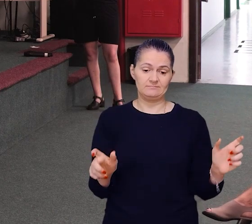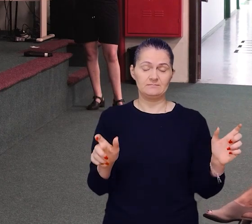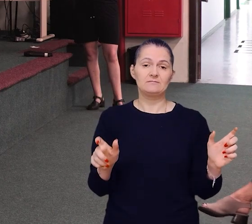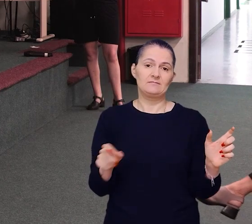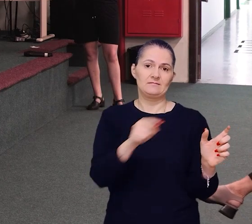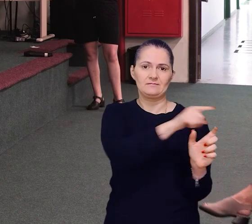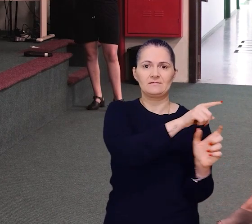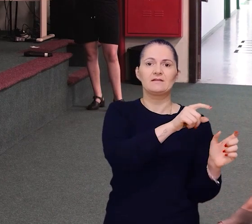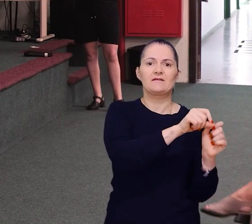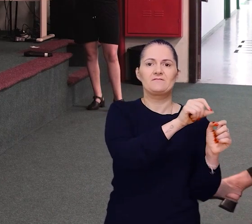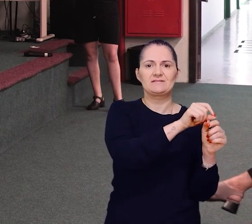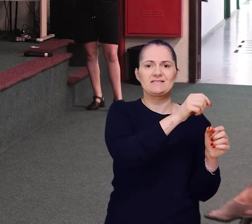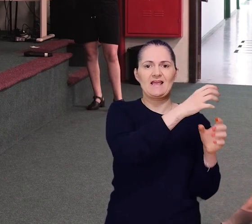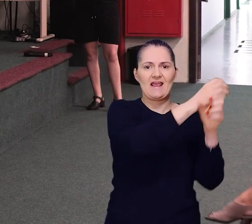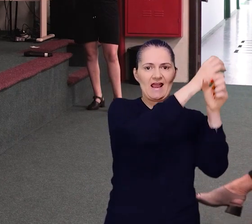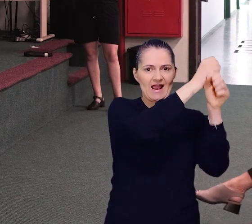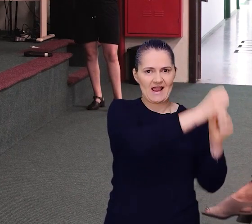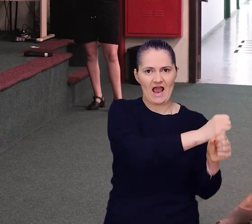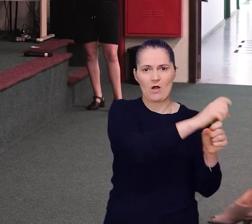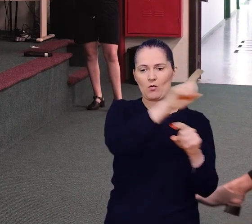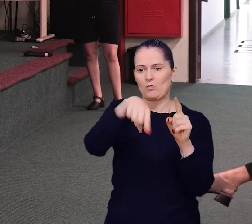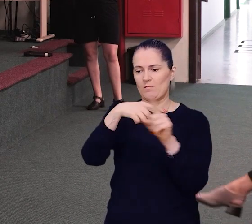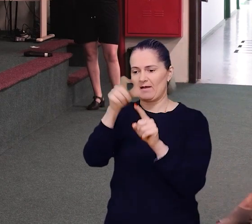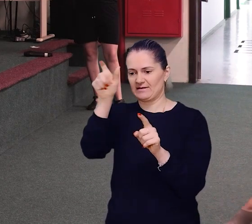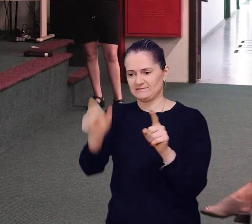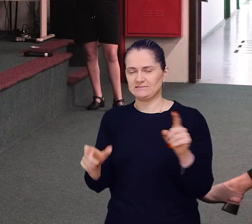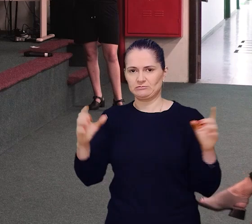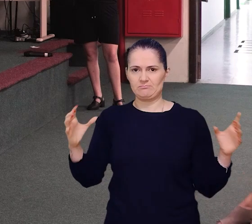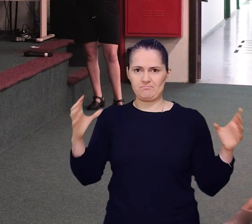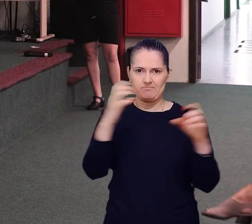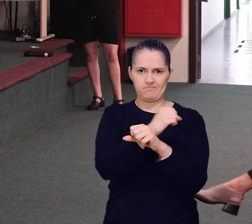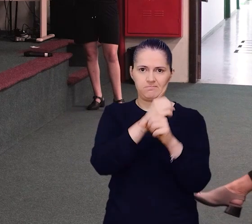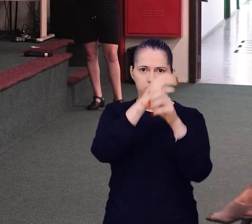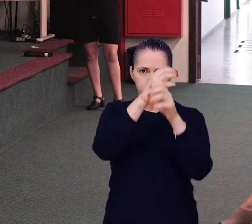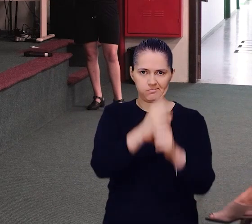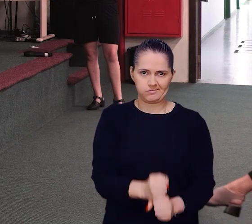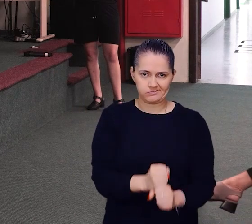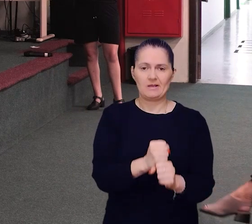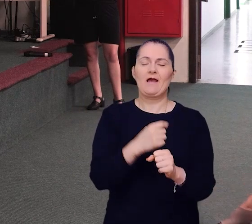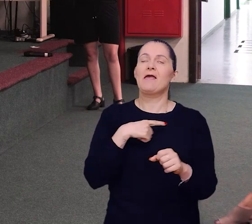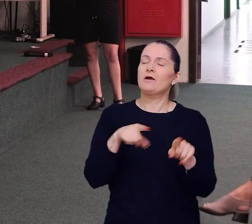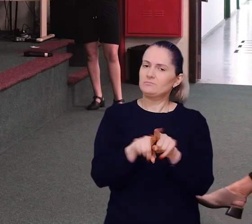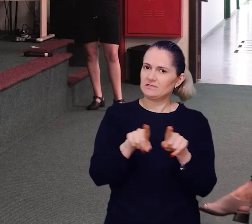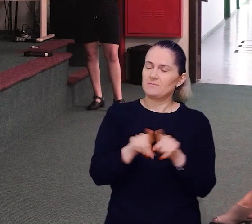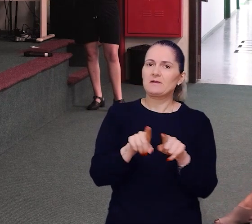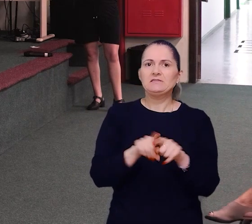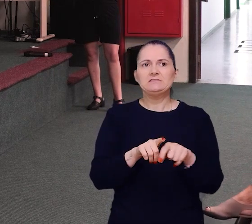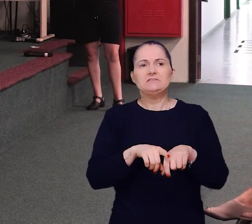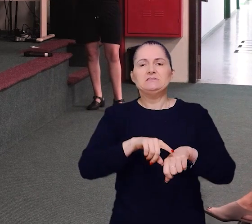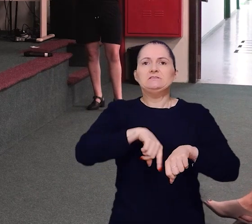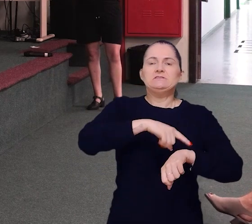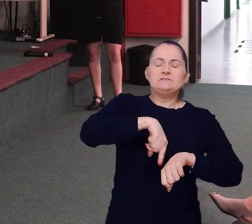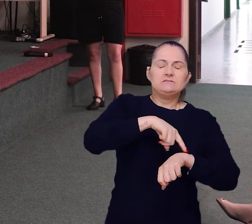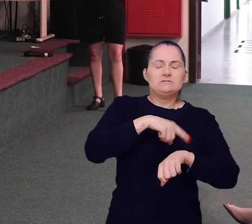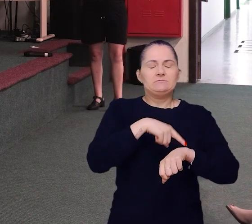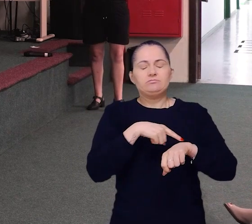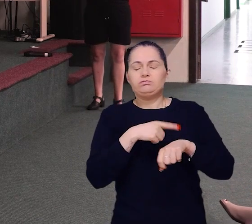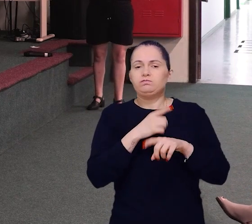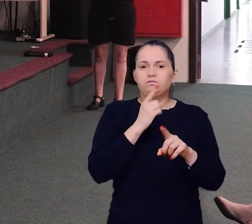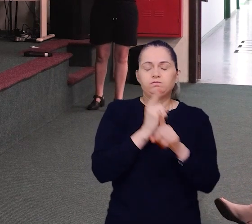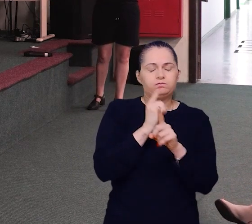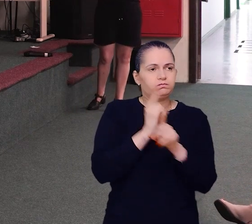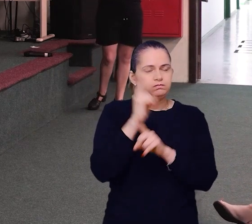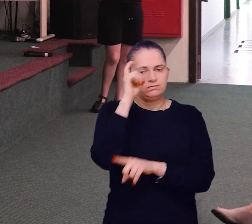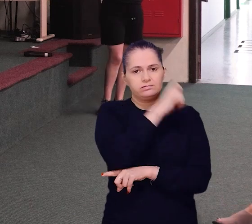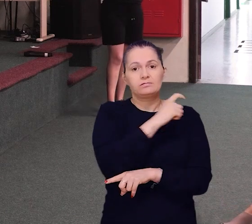direito. Mas aqui eles usavam o esquerdo. Então tem que fazer um cálculo disso com isso. Que também eu fiquei um tempão tentando descobrir o que